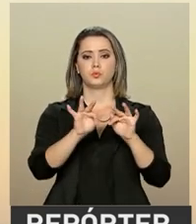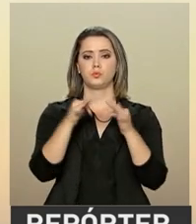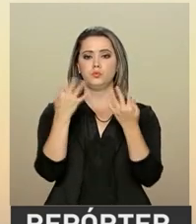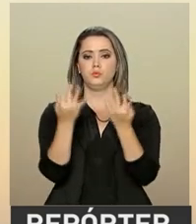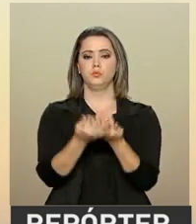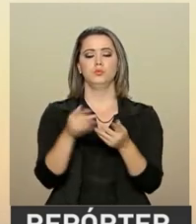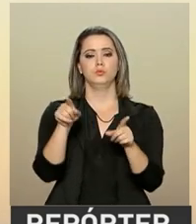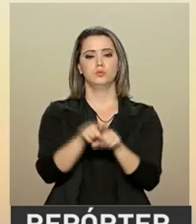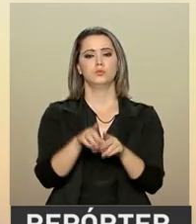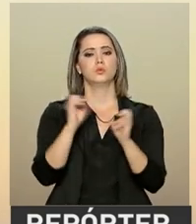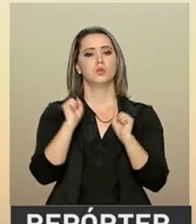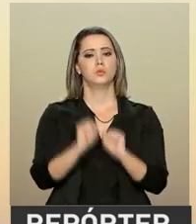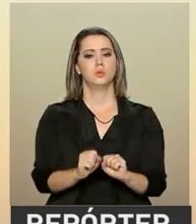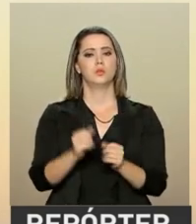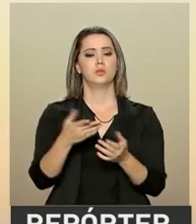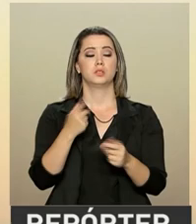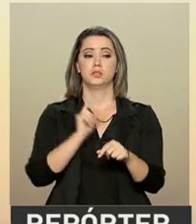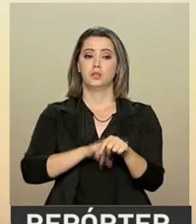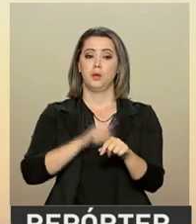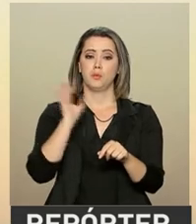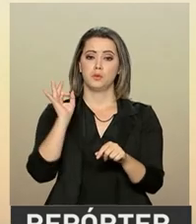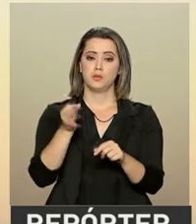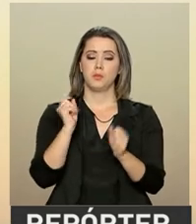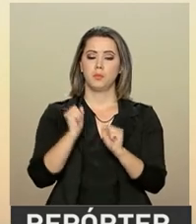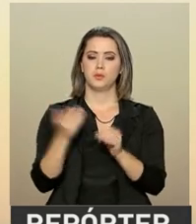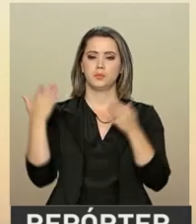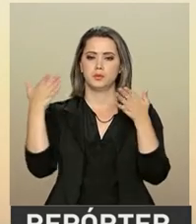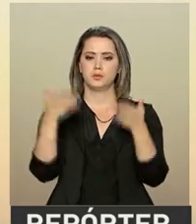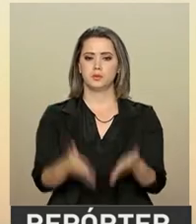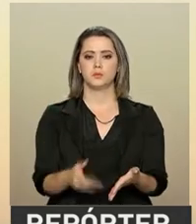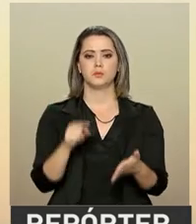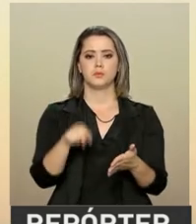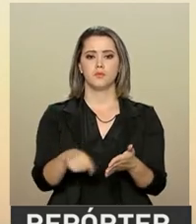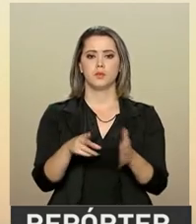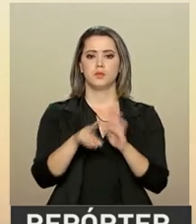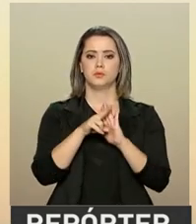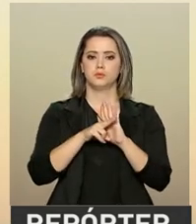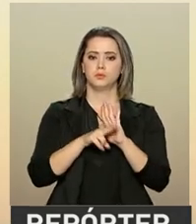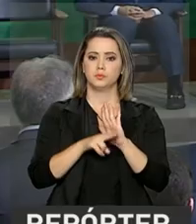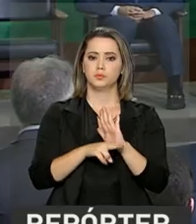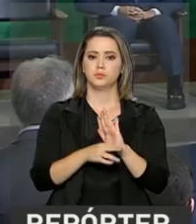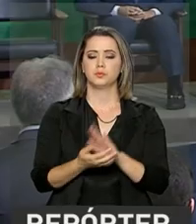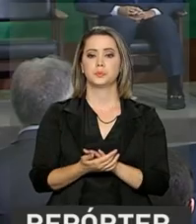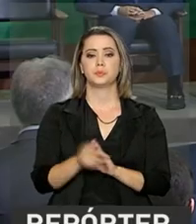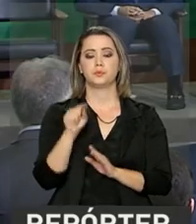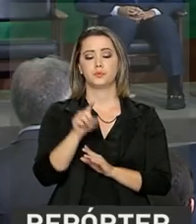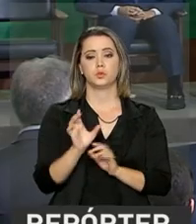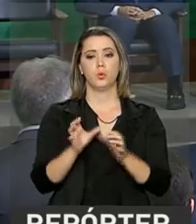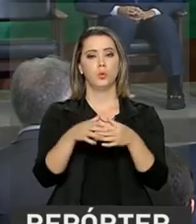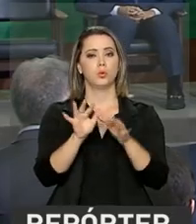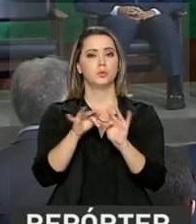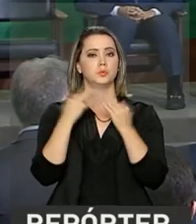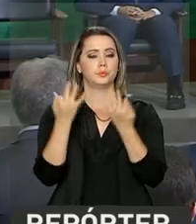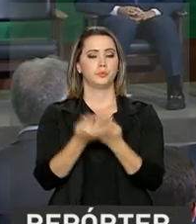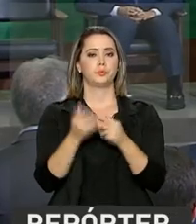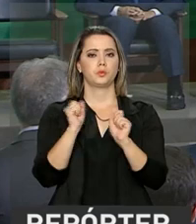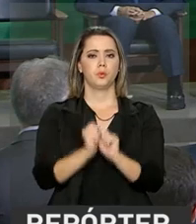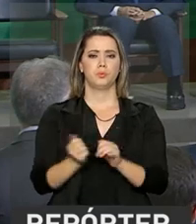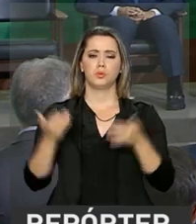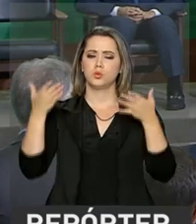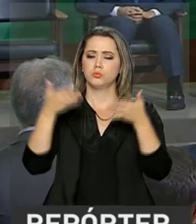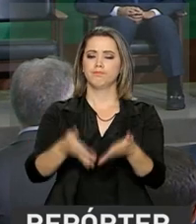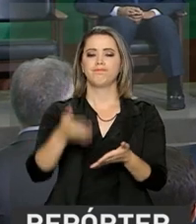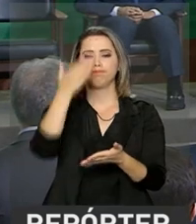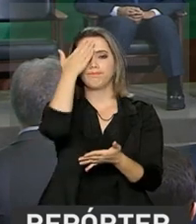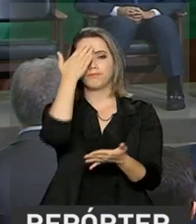familiares de modo que em tempo hábil possam participar dos referidos editais o agricultor familiar pode ter a